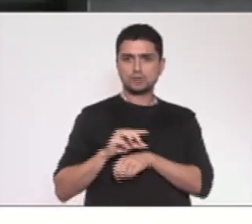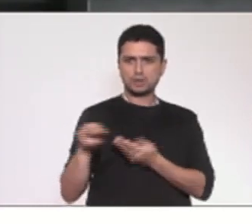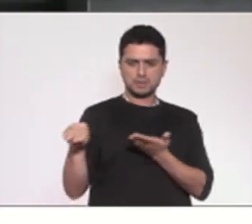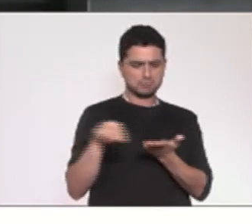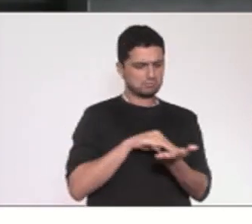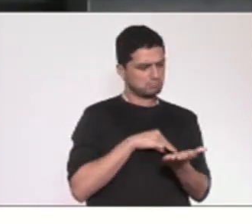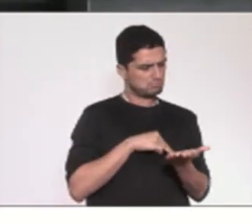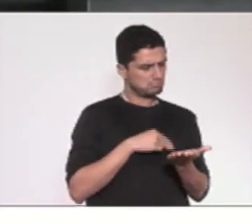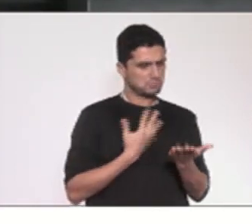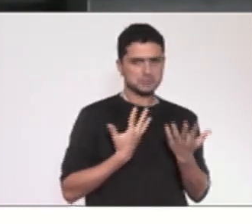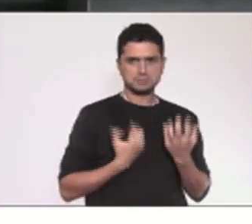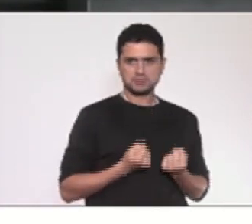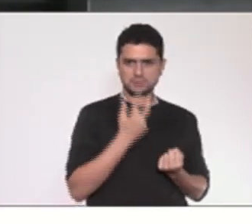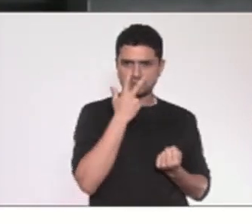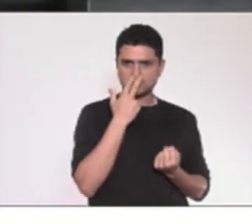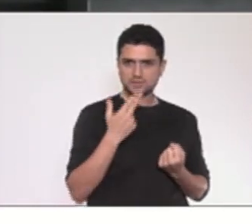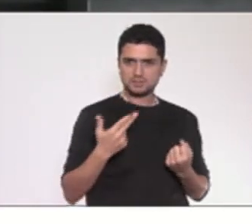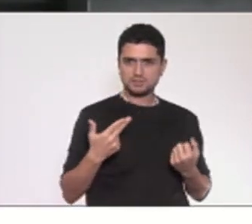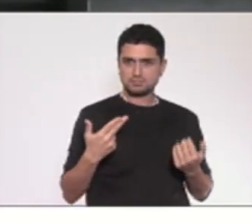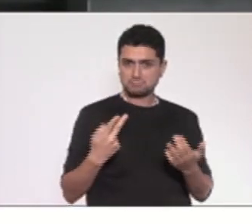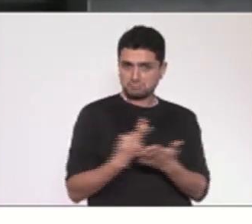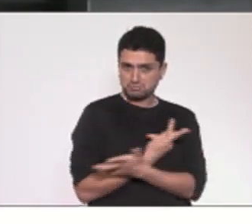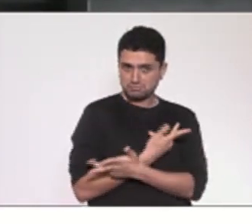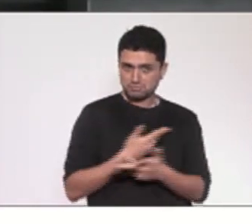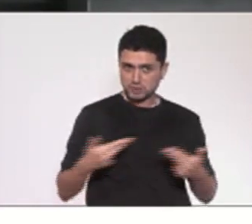algo deve ter acontecido de muito grave.